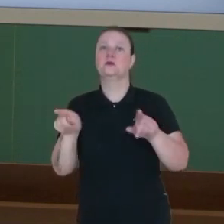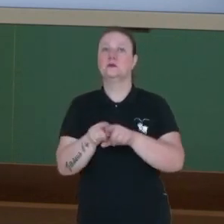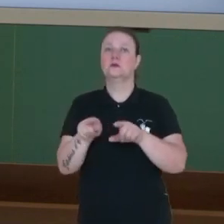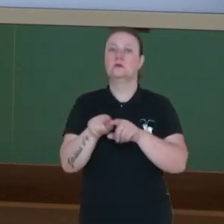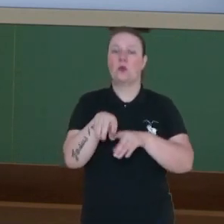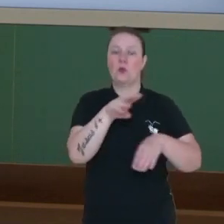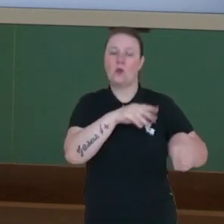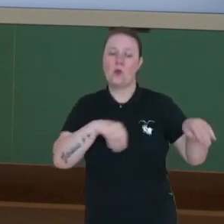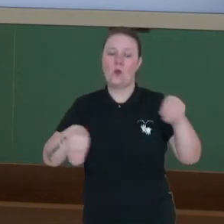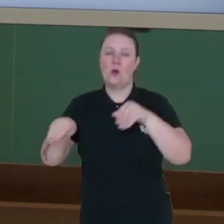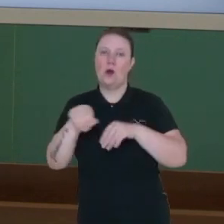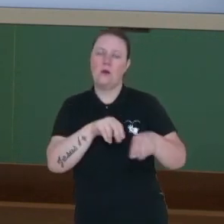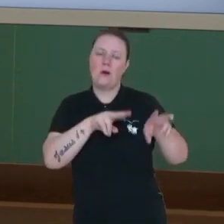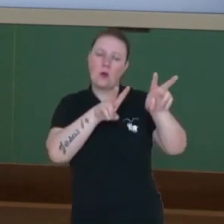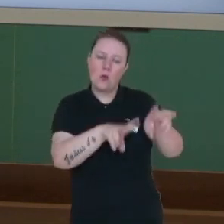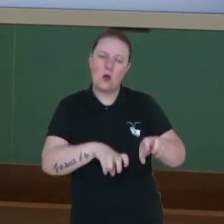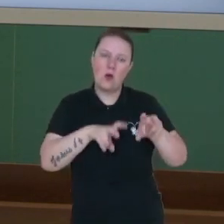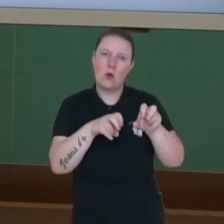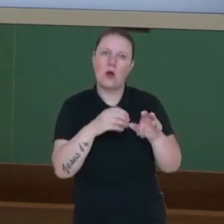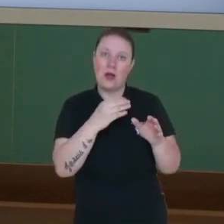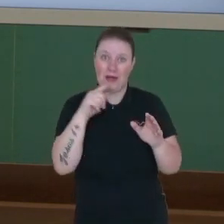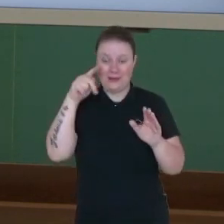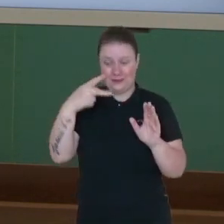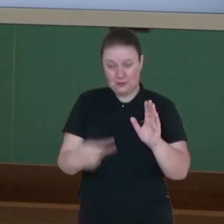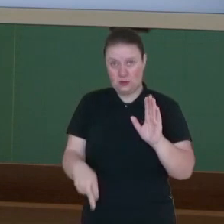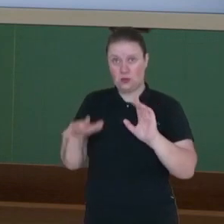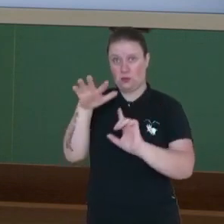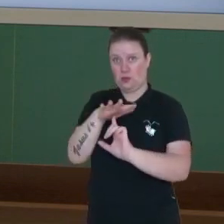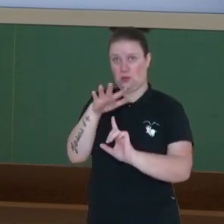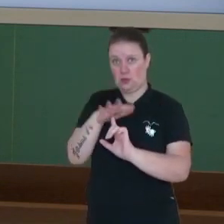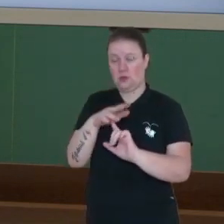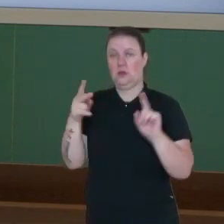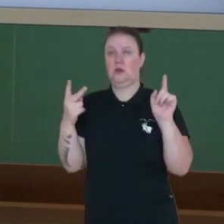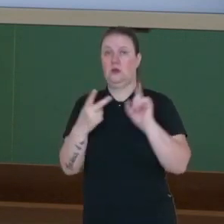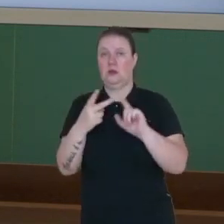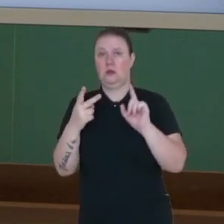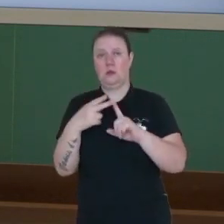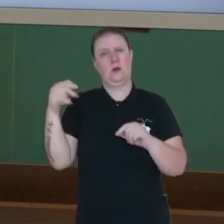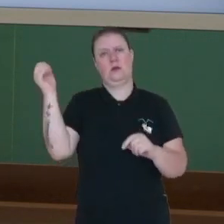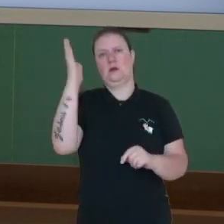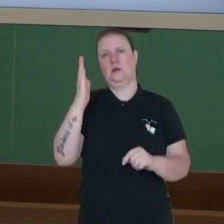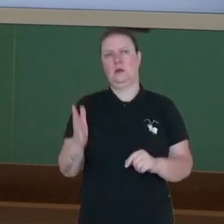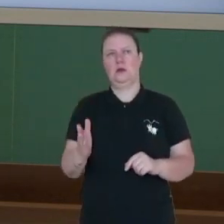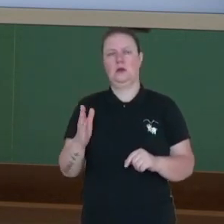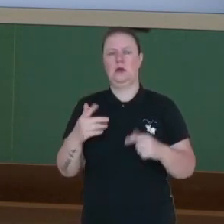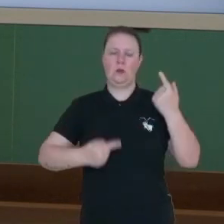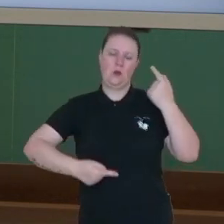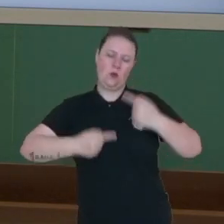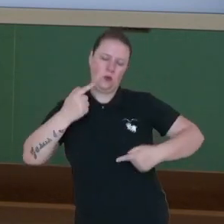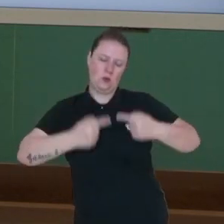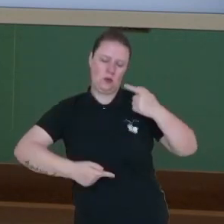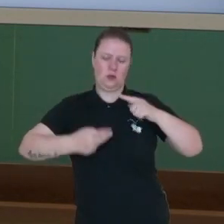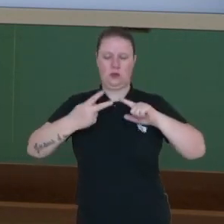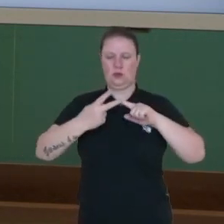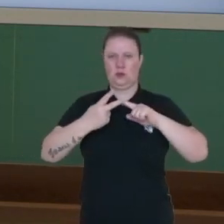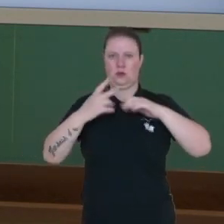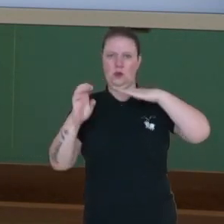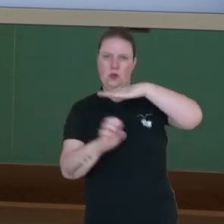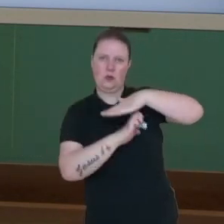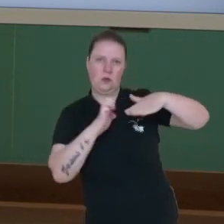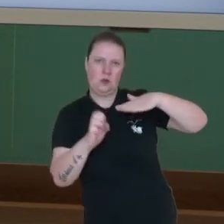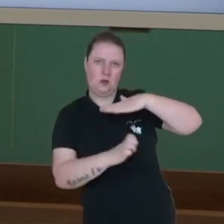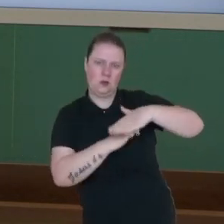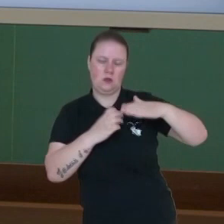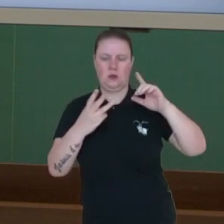dos maiores ervateiros do mundo, o Barão de Cerro Azul. Político, empresário e intelectual, o Barão de